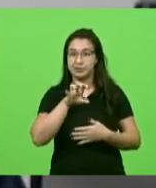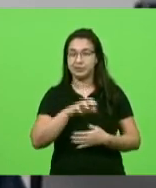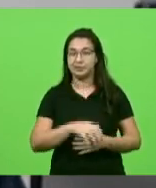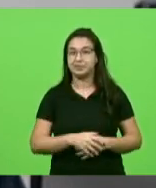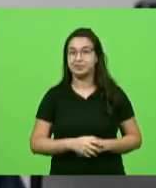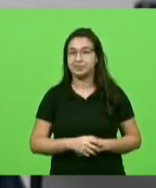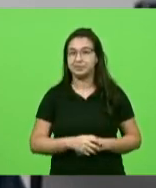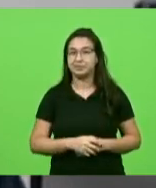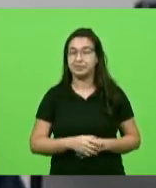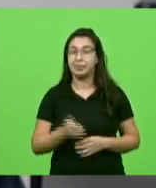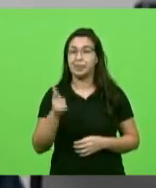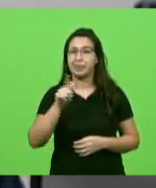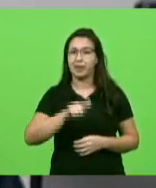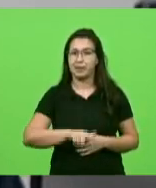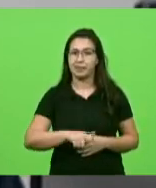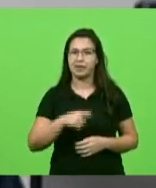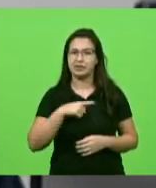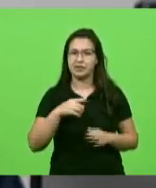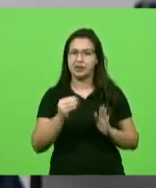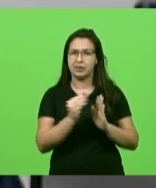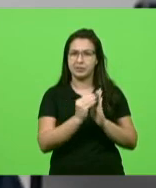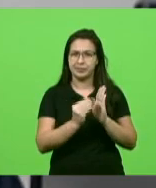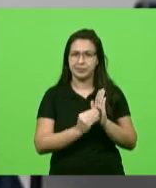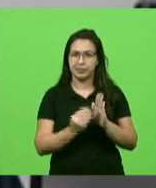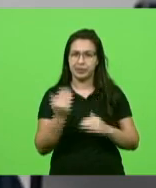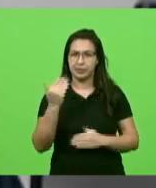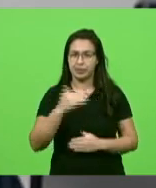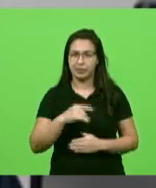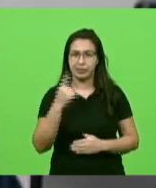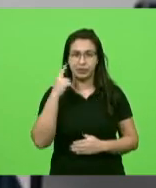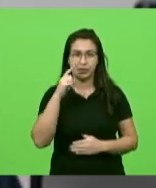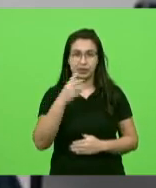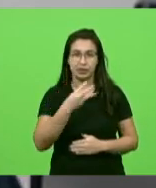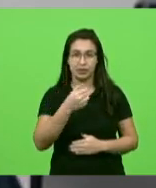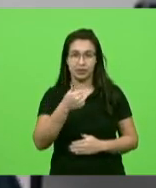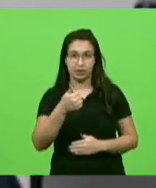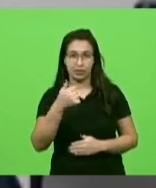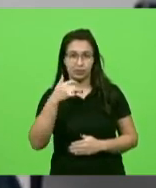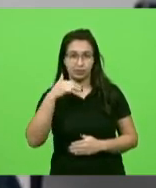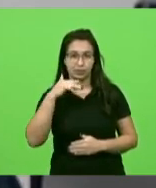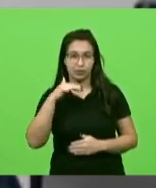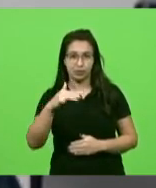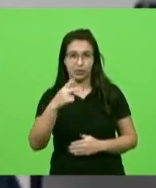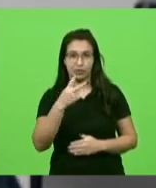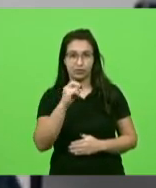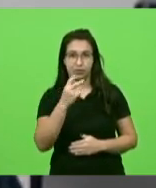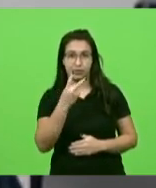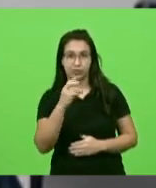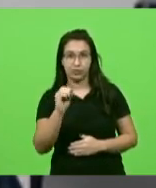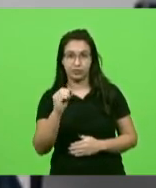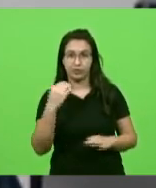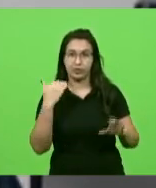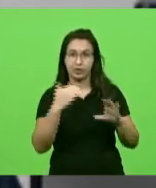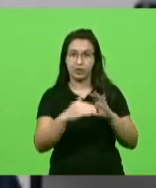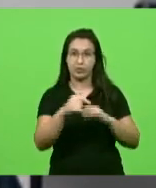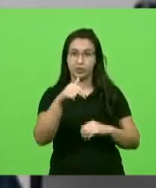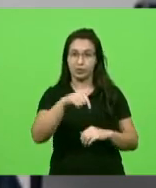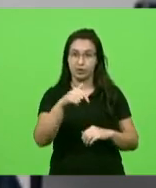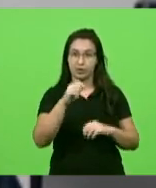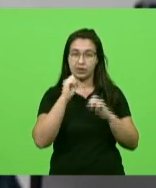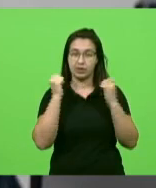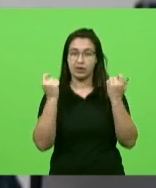disso consta dos Autos evidências de quem 31 de Março 2020 governador do Estado encaminhou a leste o